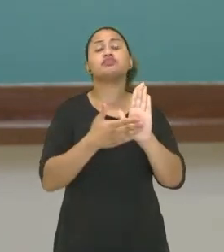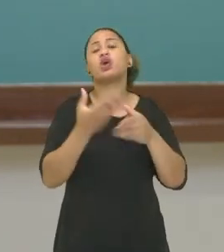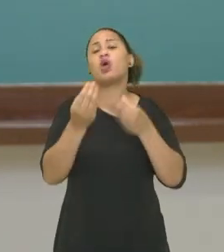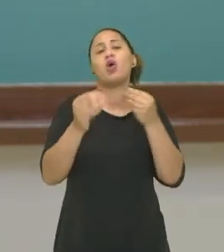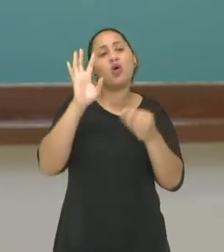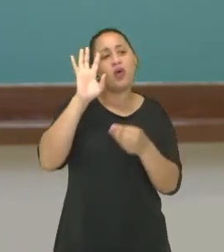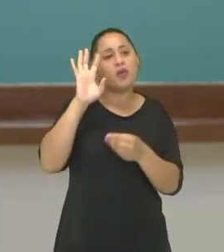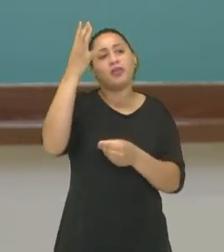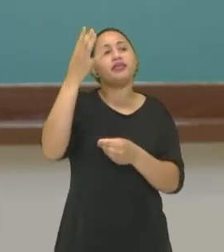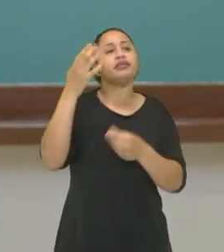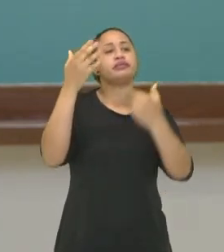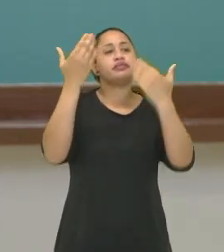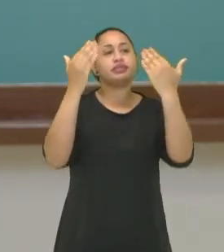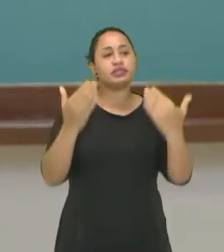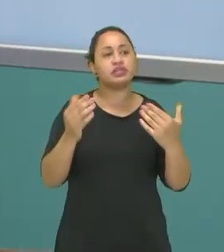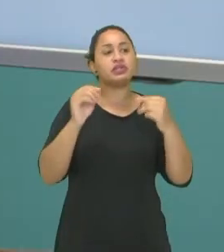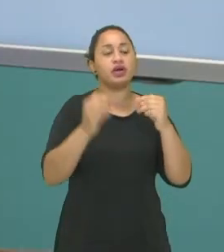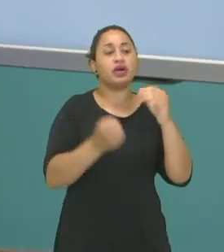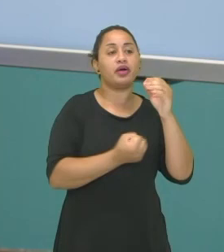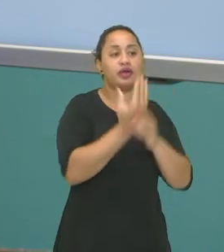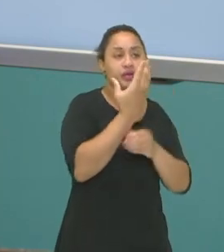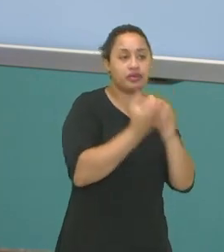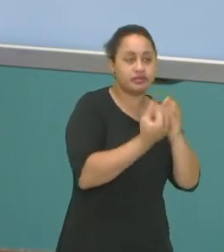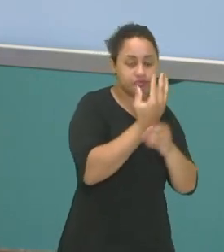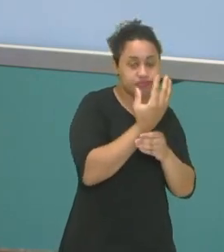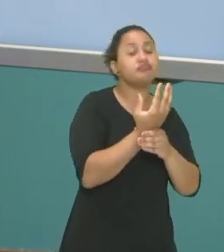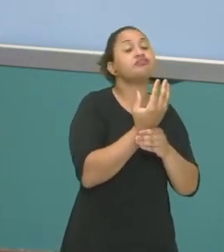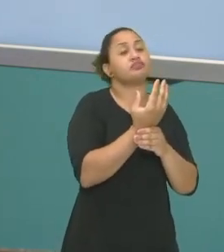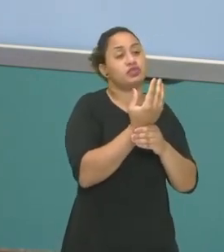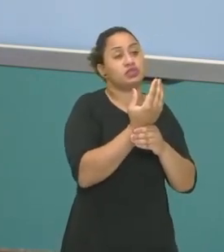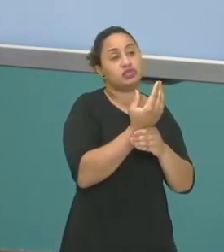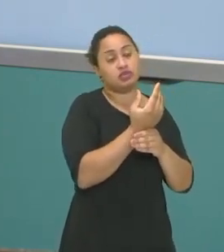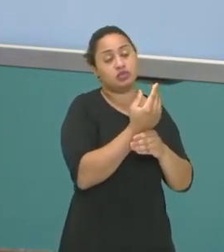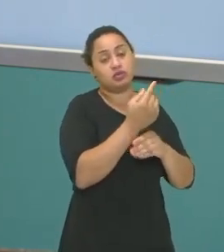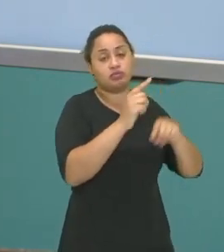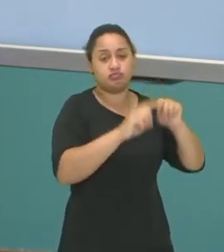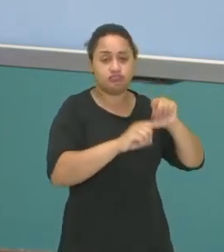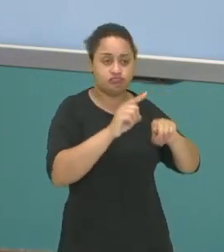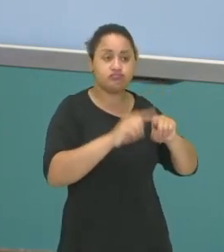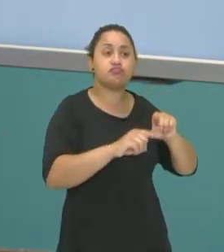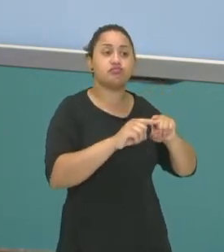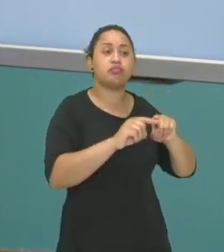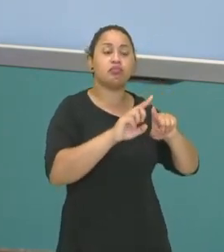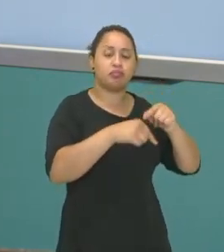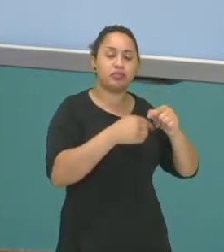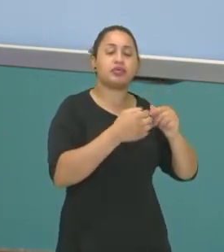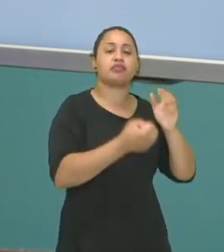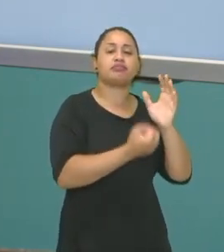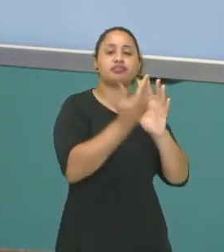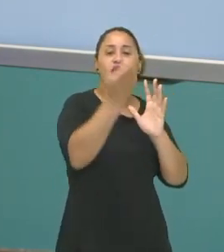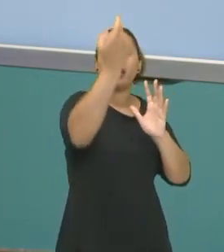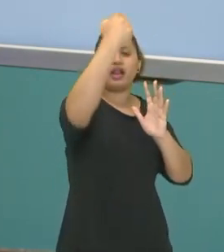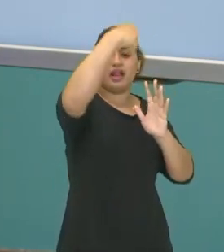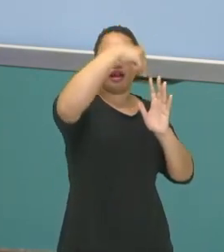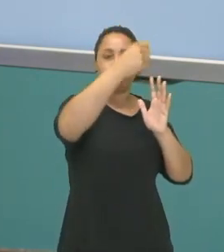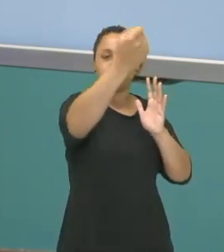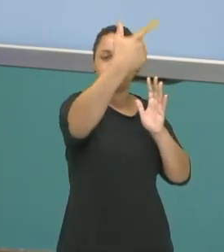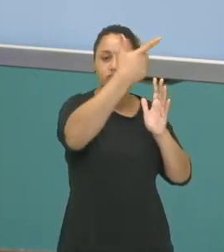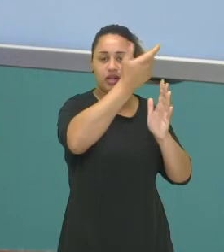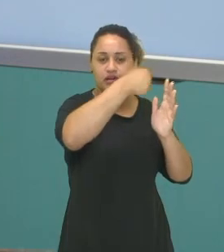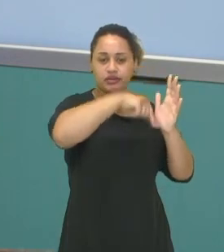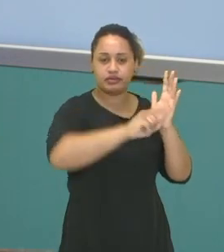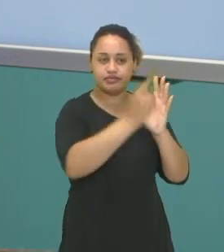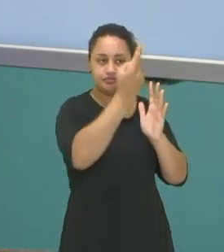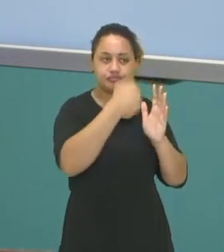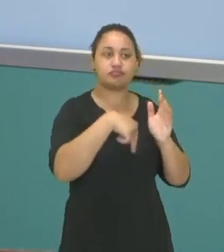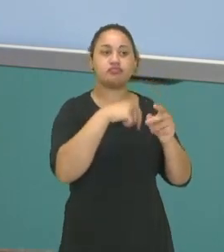Quando a gente analisa a produção de matéria orgânica através da fotossíntese, beleza? A gente